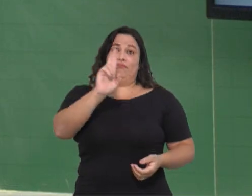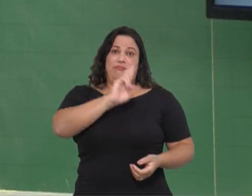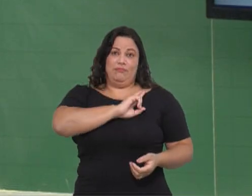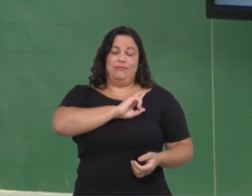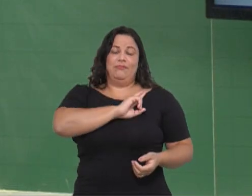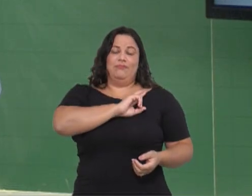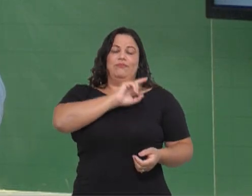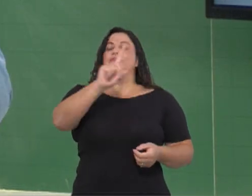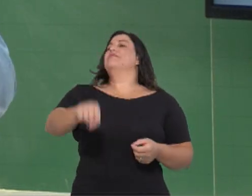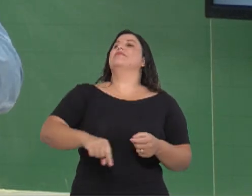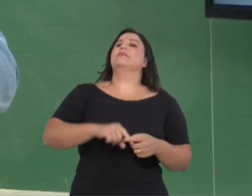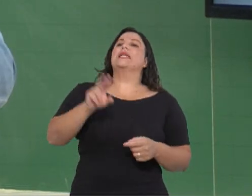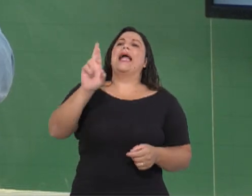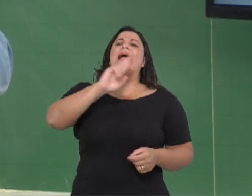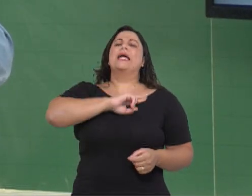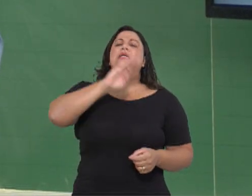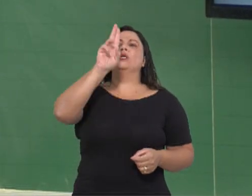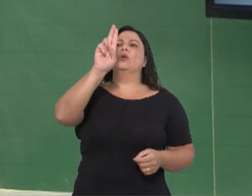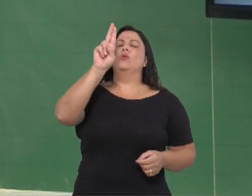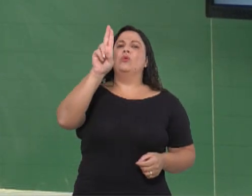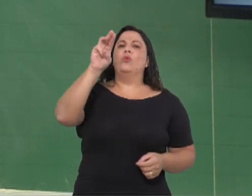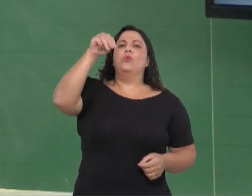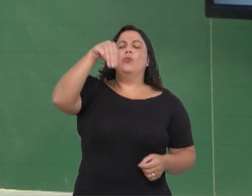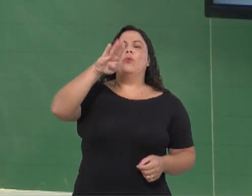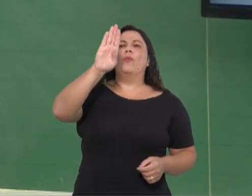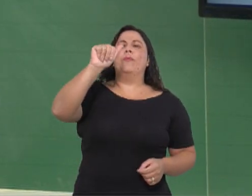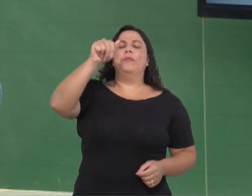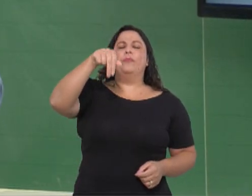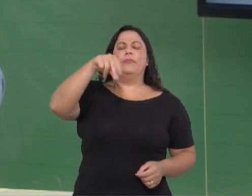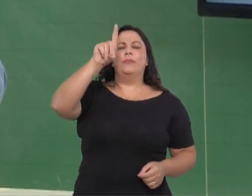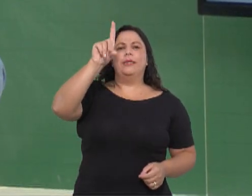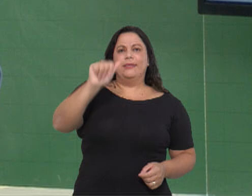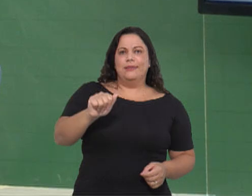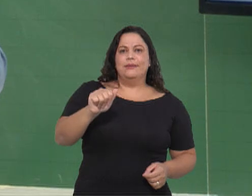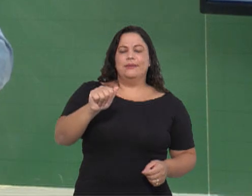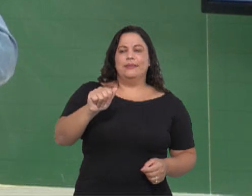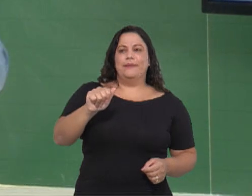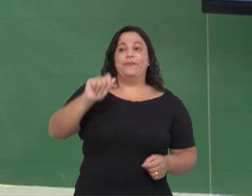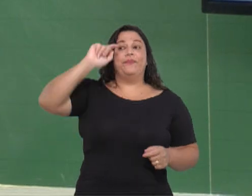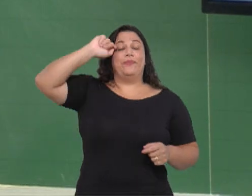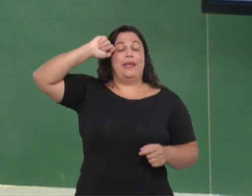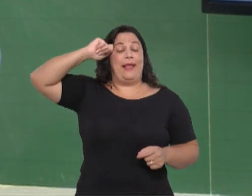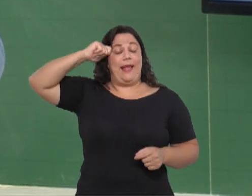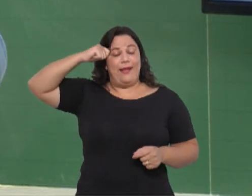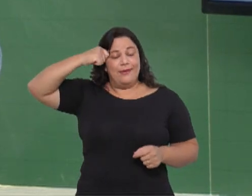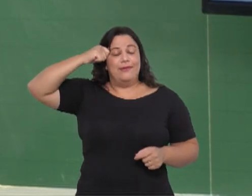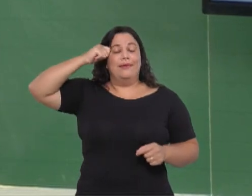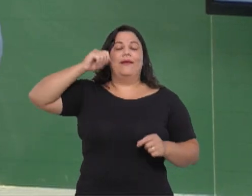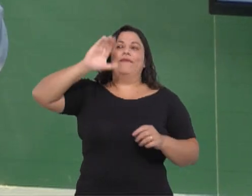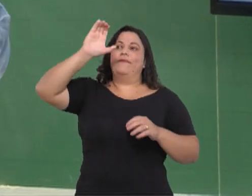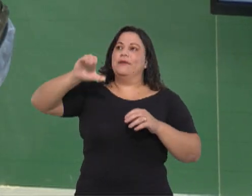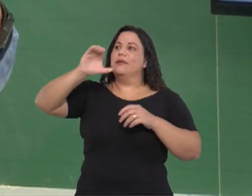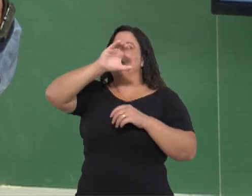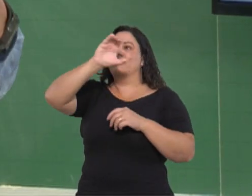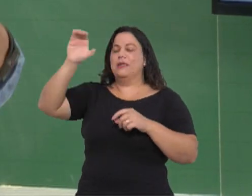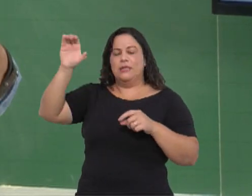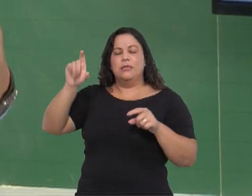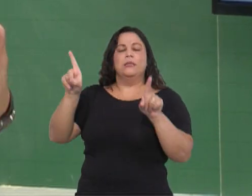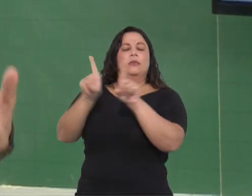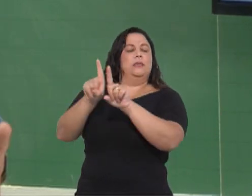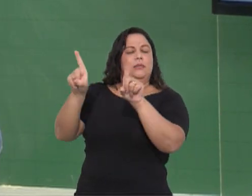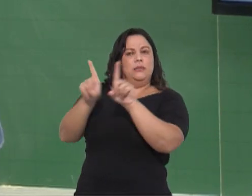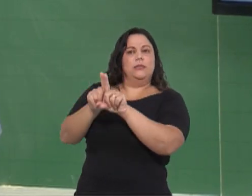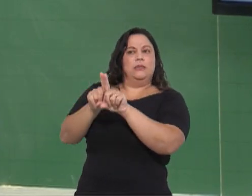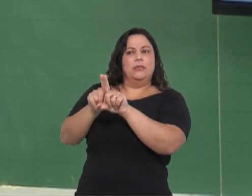uma religião que mistura a matriz africana com indígena e cristã, existe um sincretismo entre